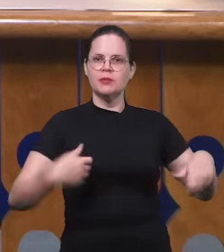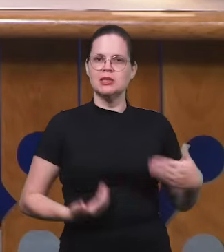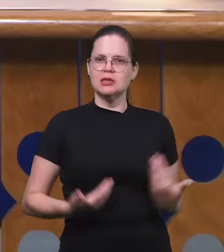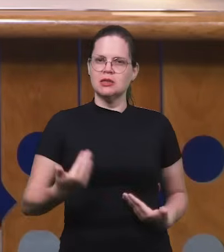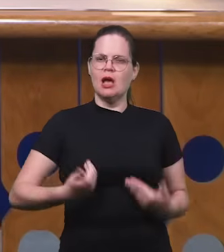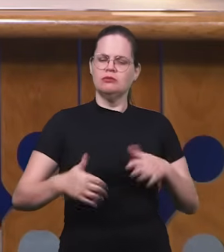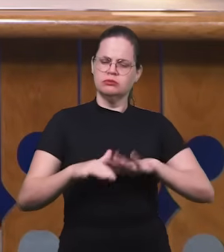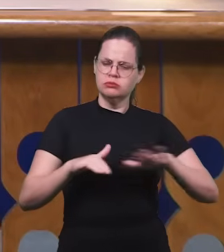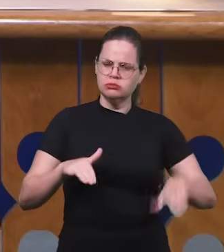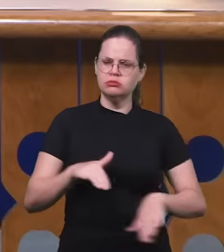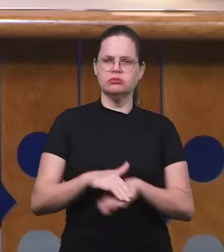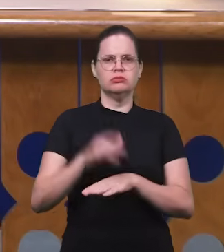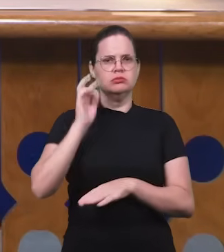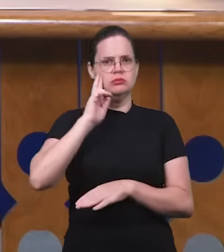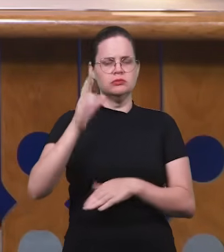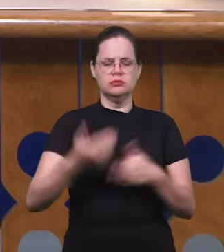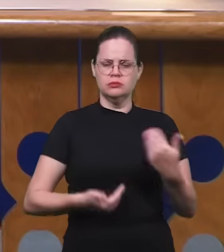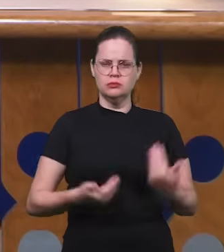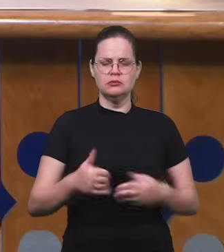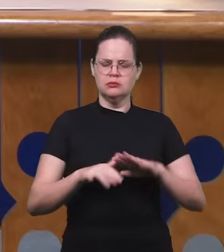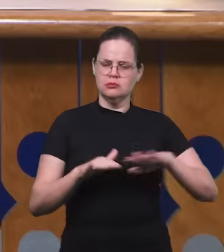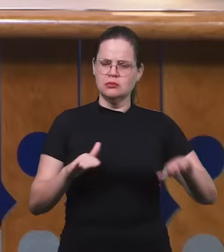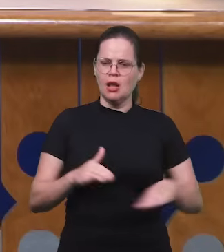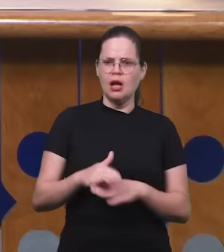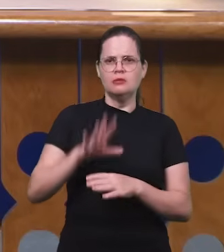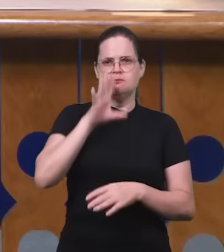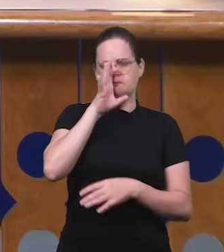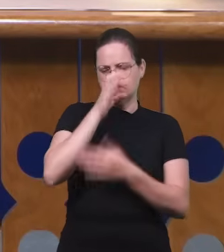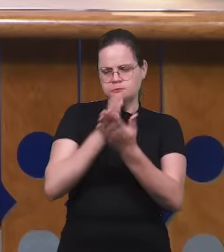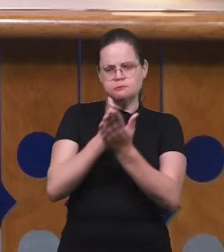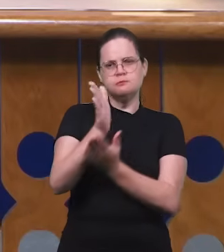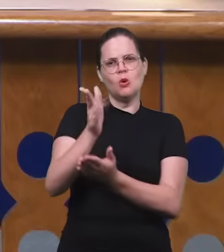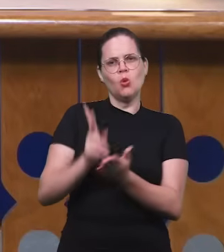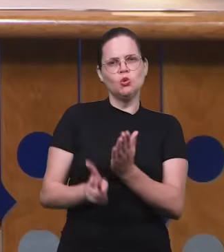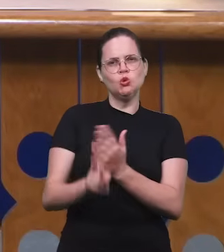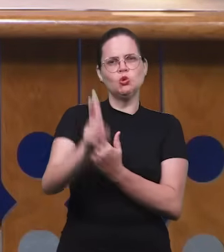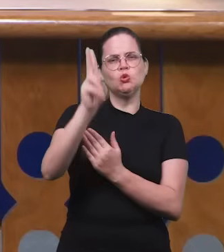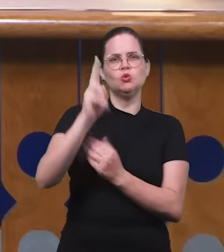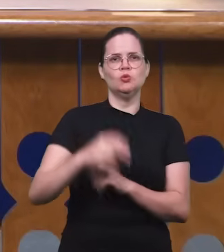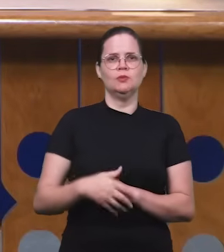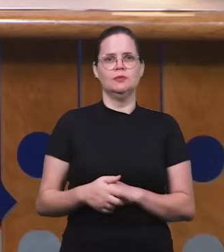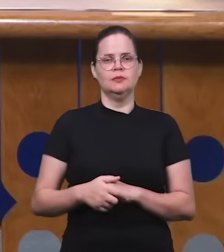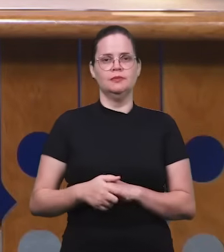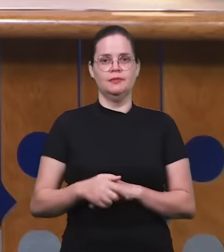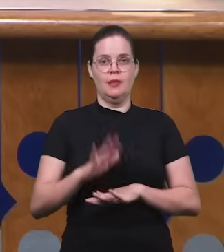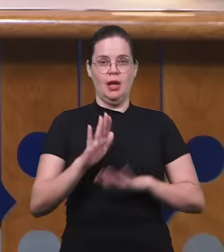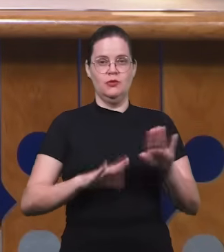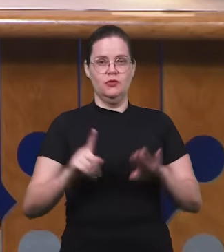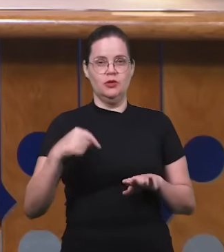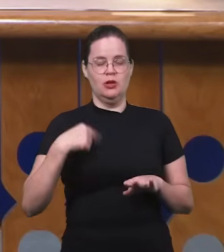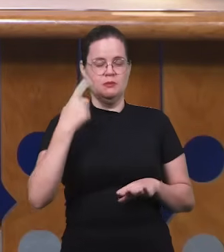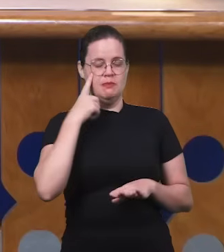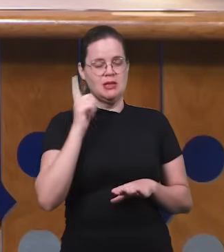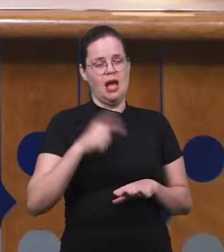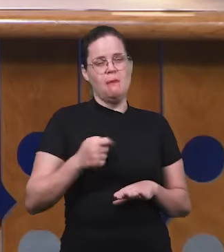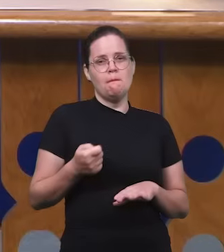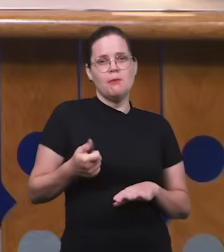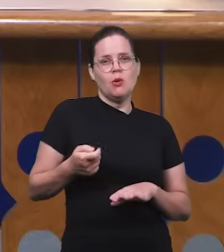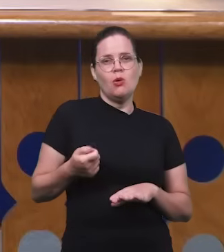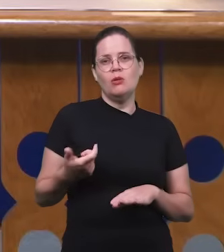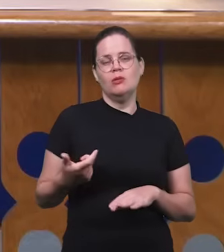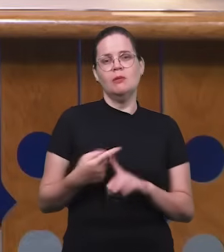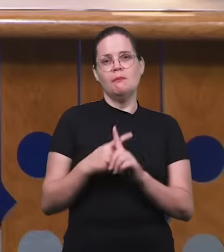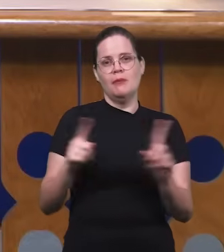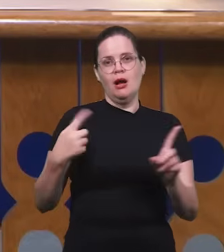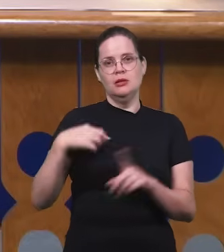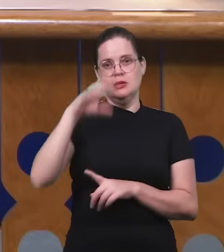humildes servos que perseveram e naquilo que às vezes aos nossos olhos é pouco,